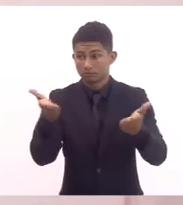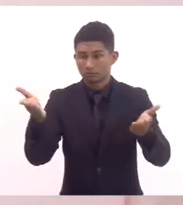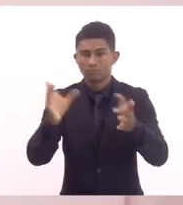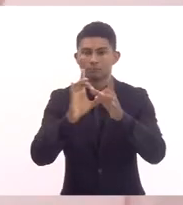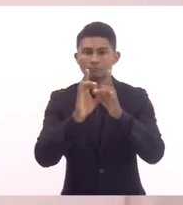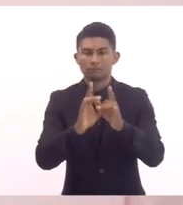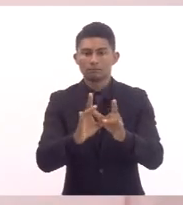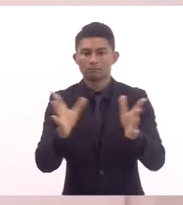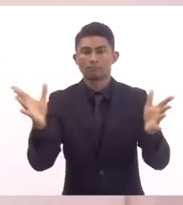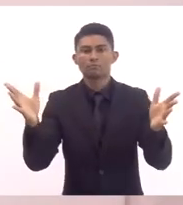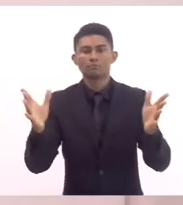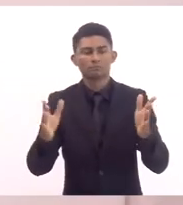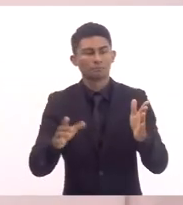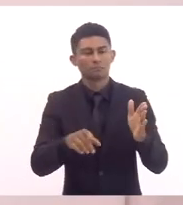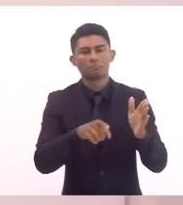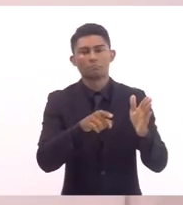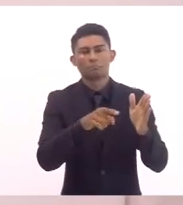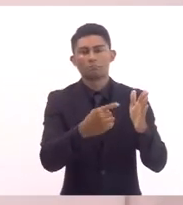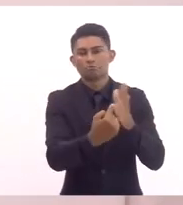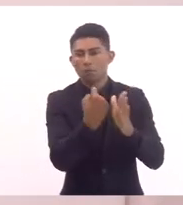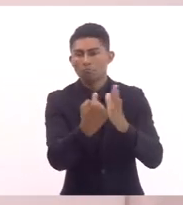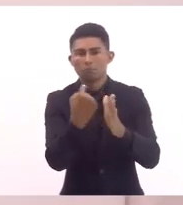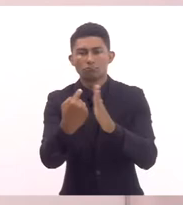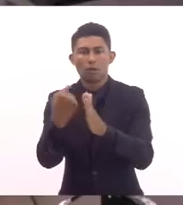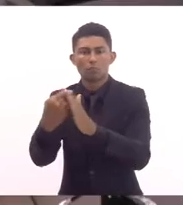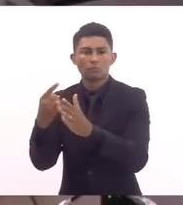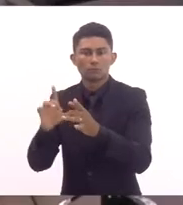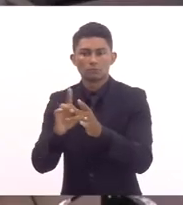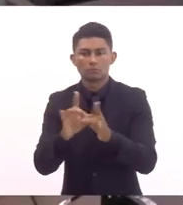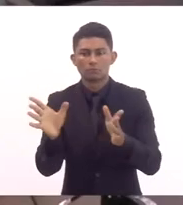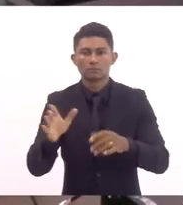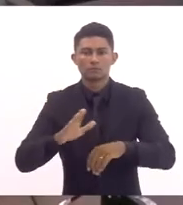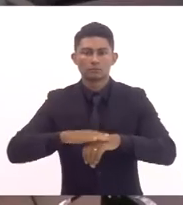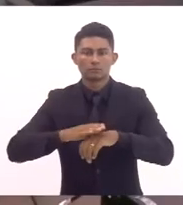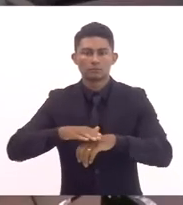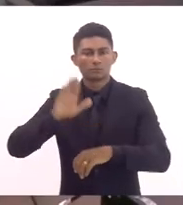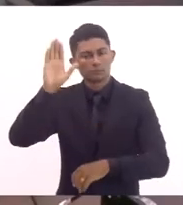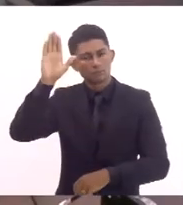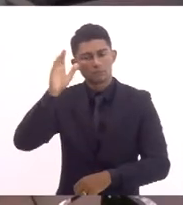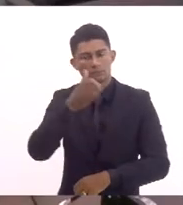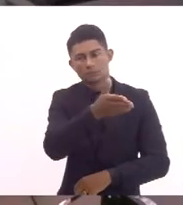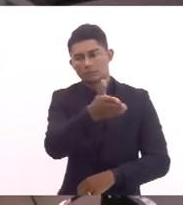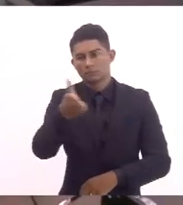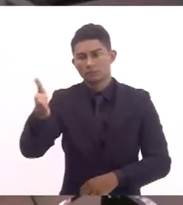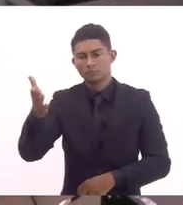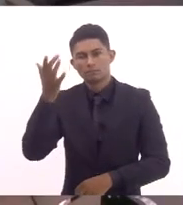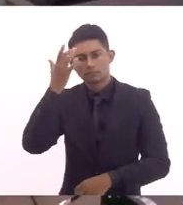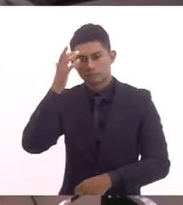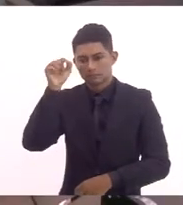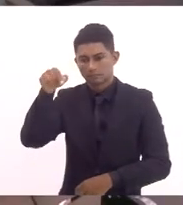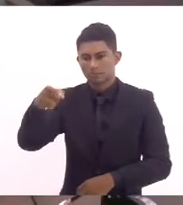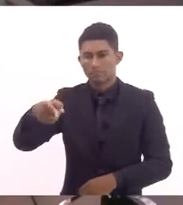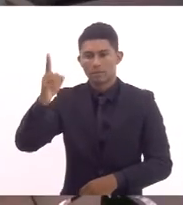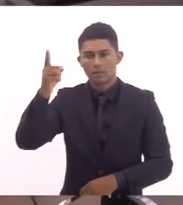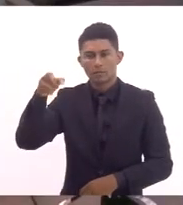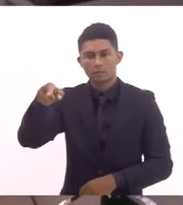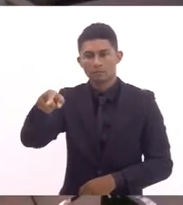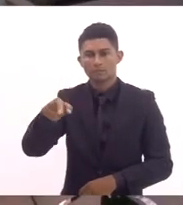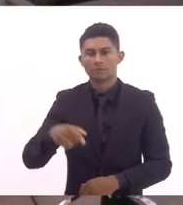quer levantar questões Já tem alguns dedos levantados aqui eu acho que aqui foi primeiro